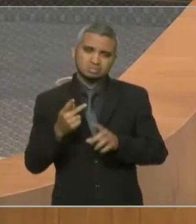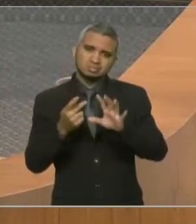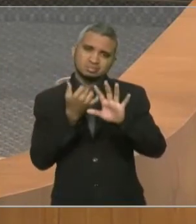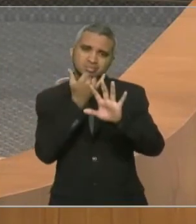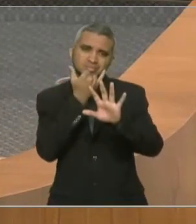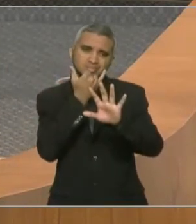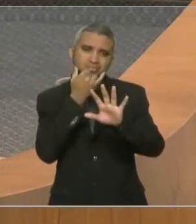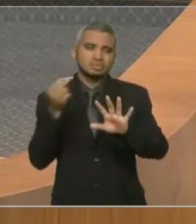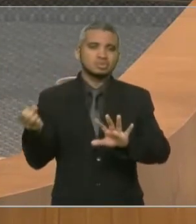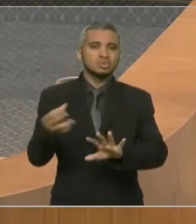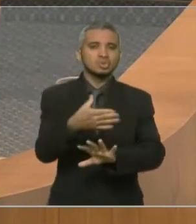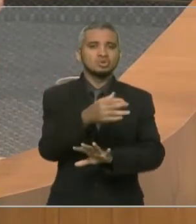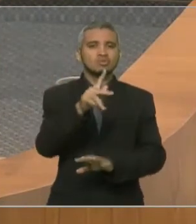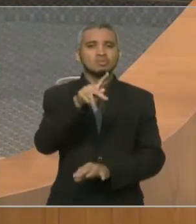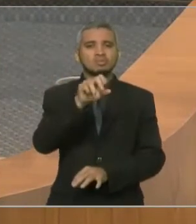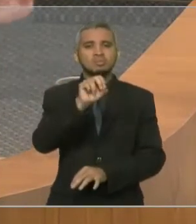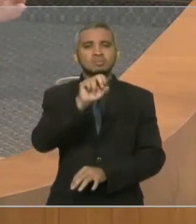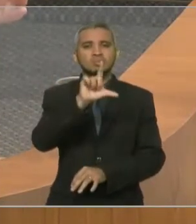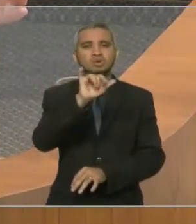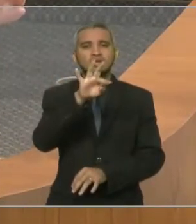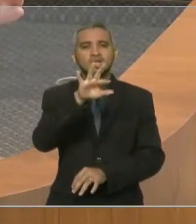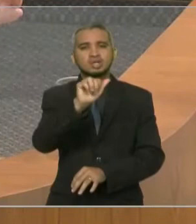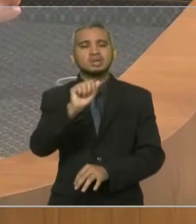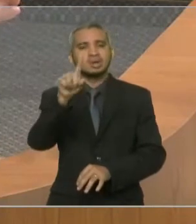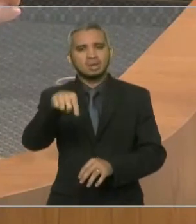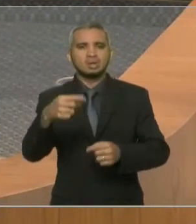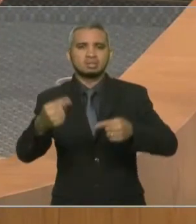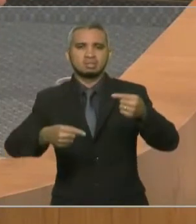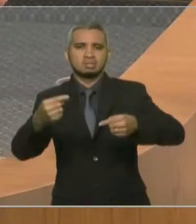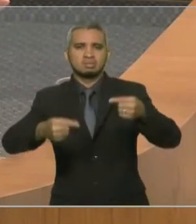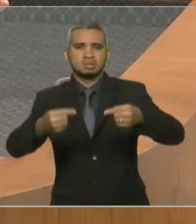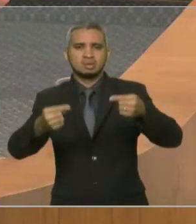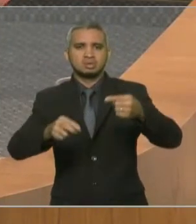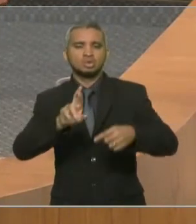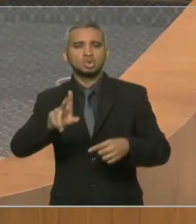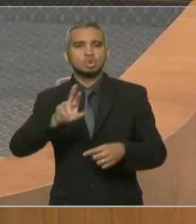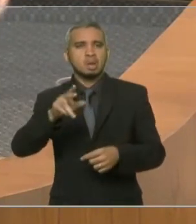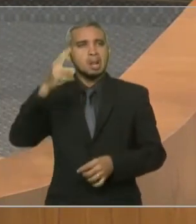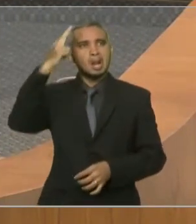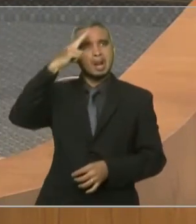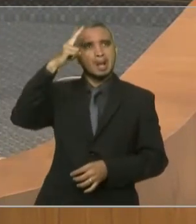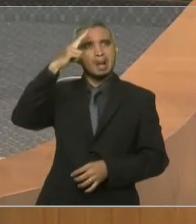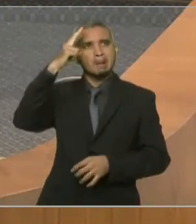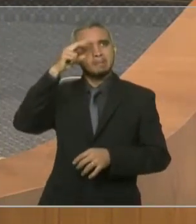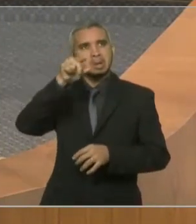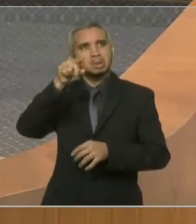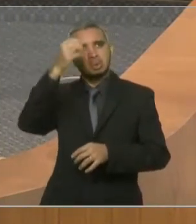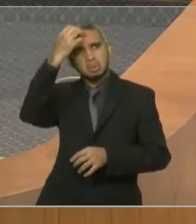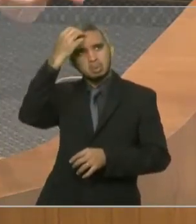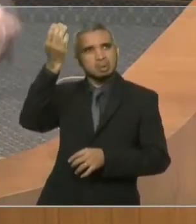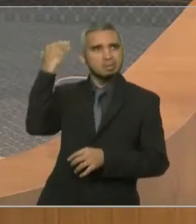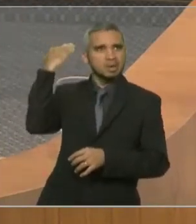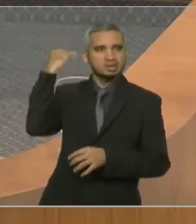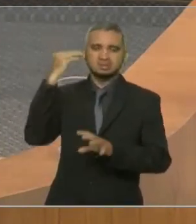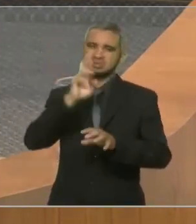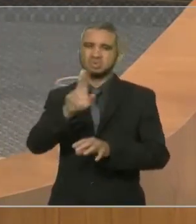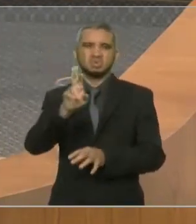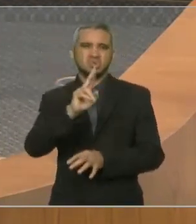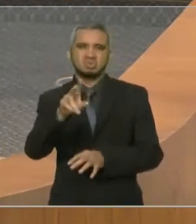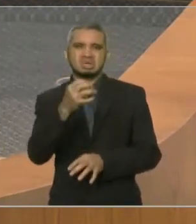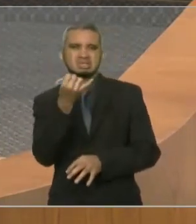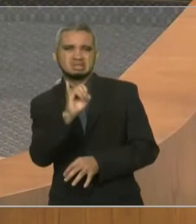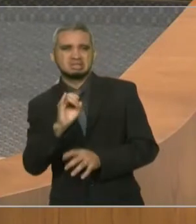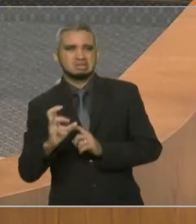A nova política não é falar do passado, não é fazer o comunista anticomunista, o